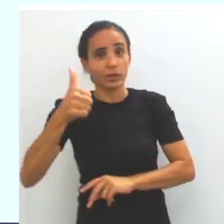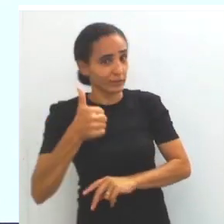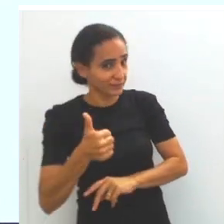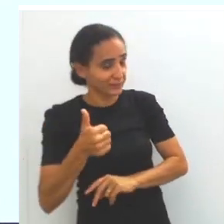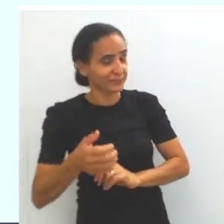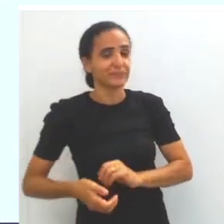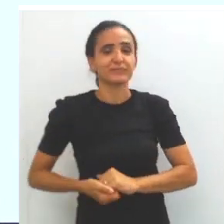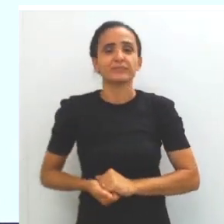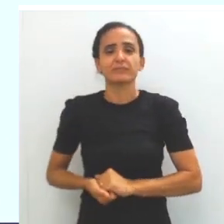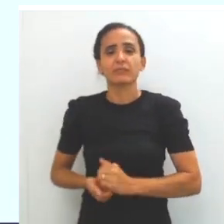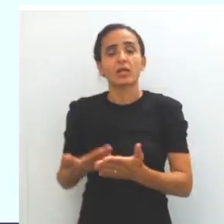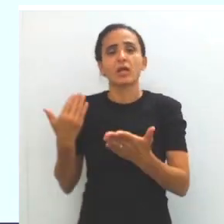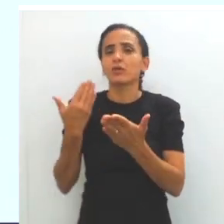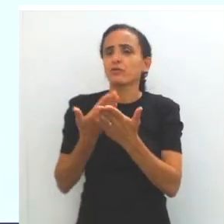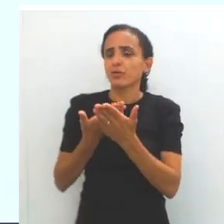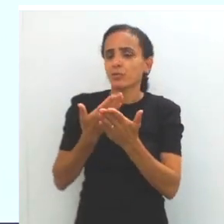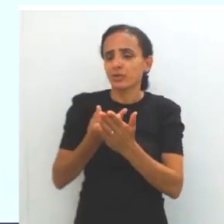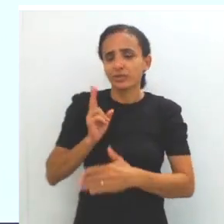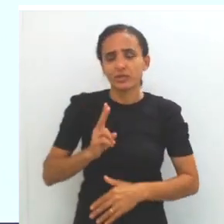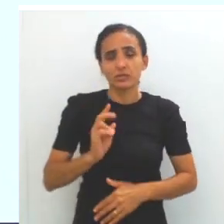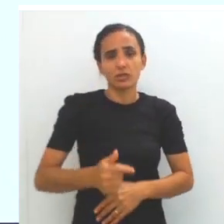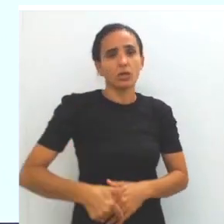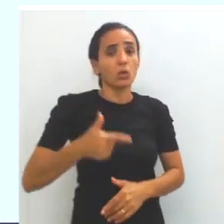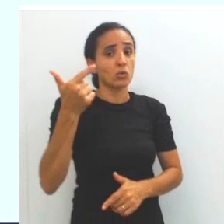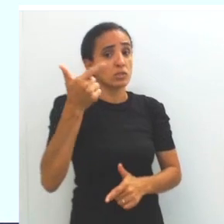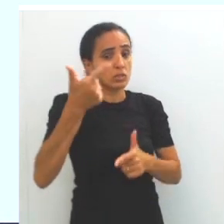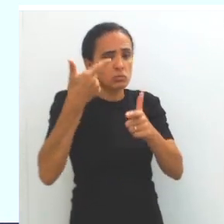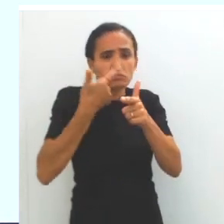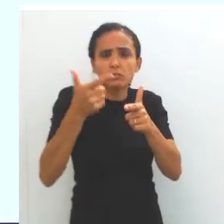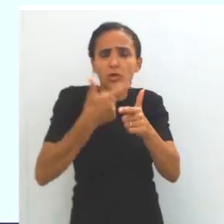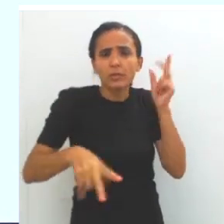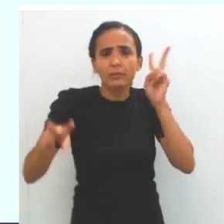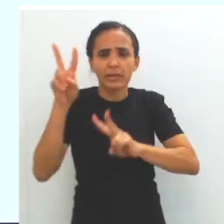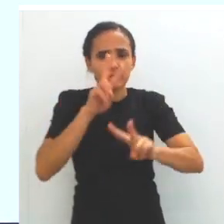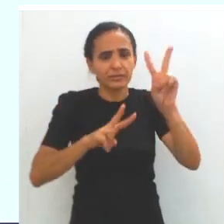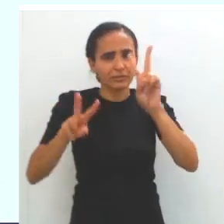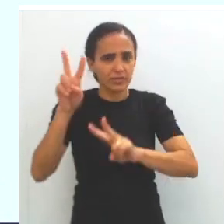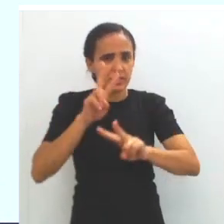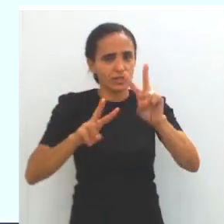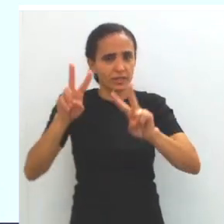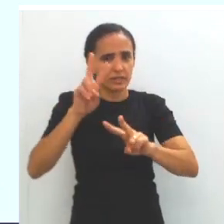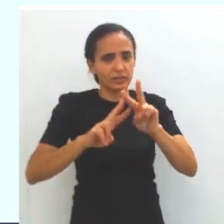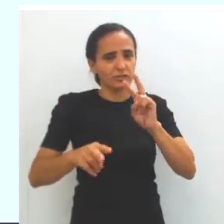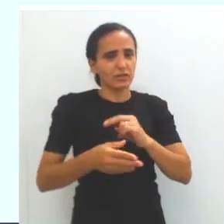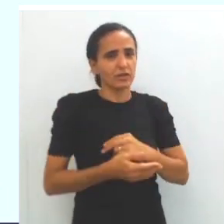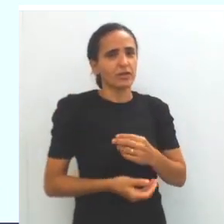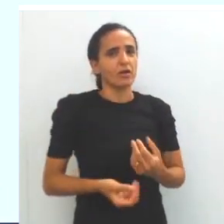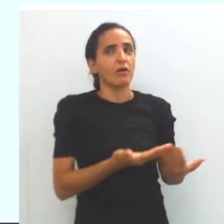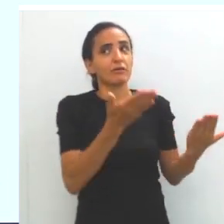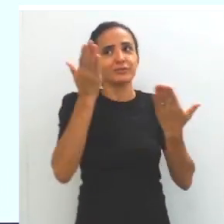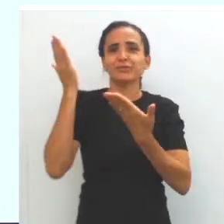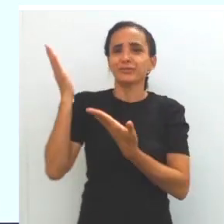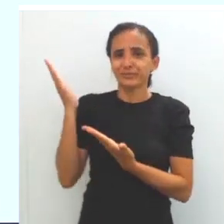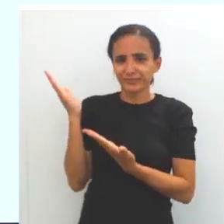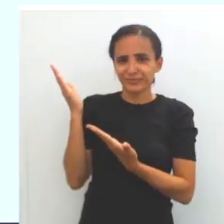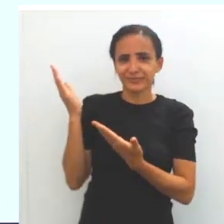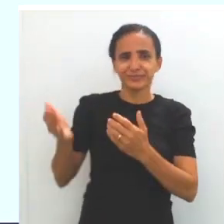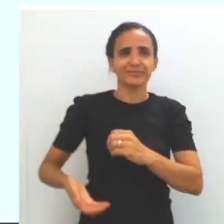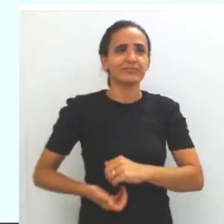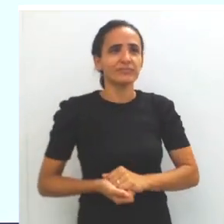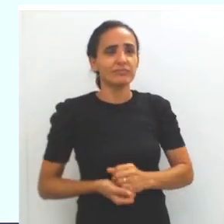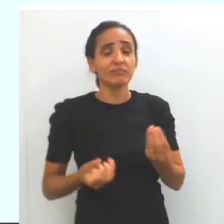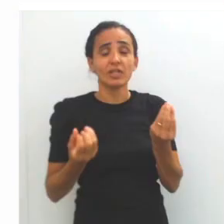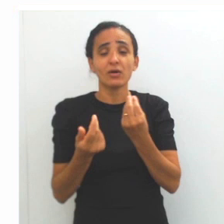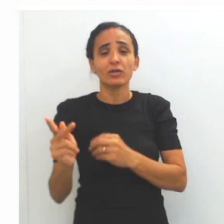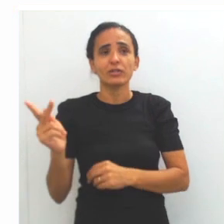Ok? Vamos passar para o segundo problema de visão, que seria qual, Dantas? Acompanha comigo na